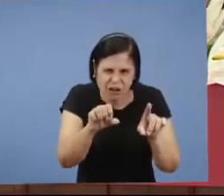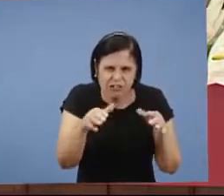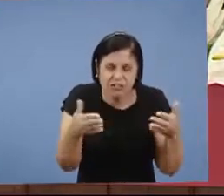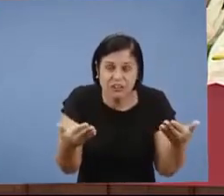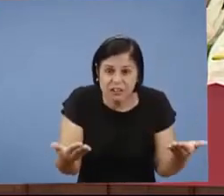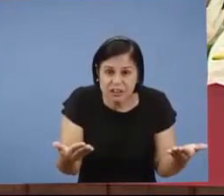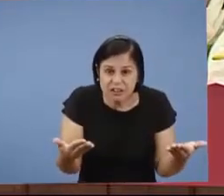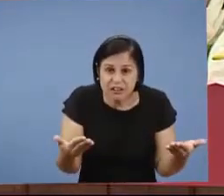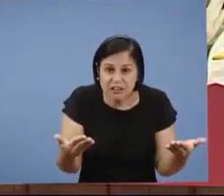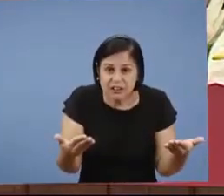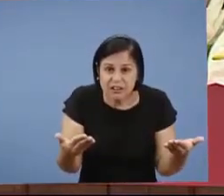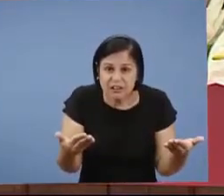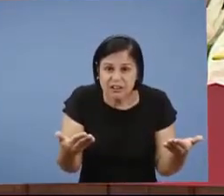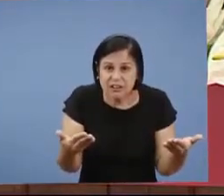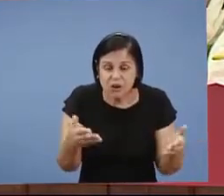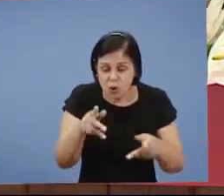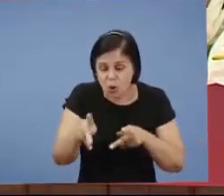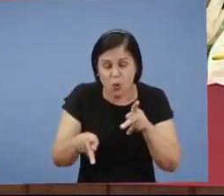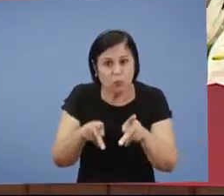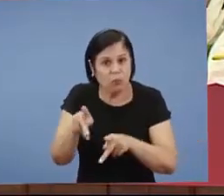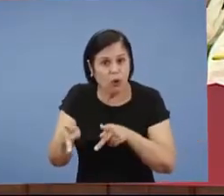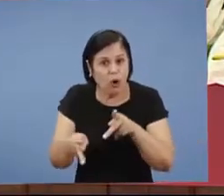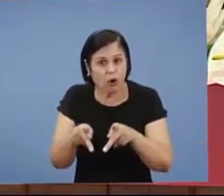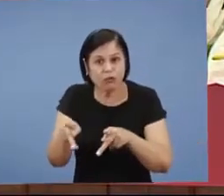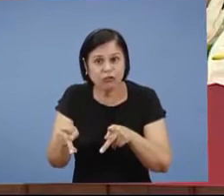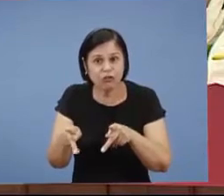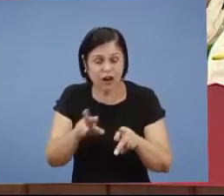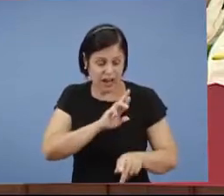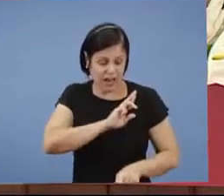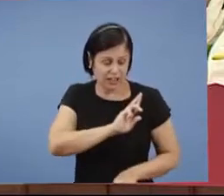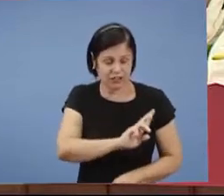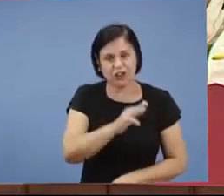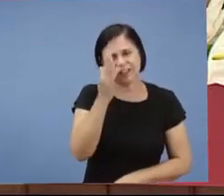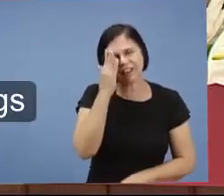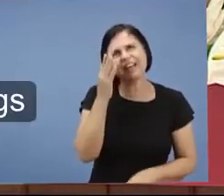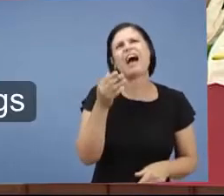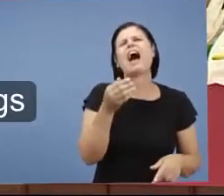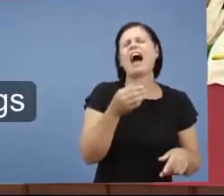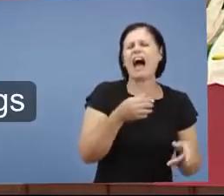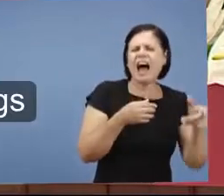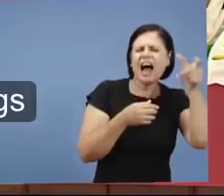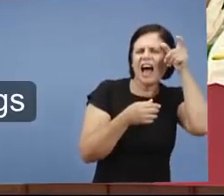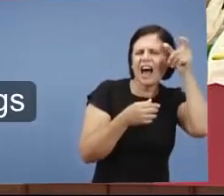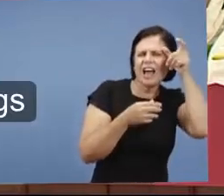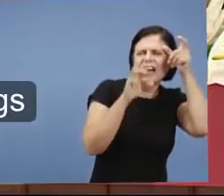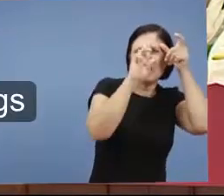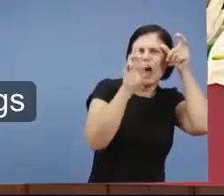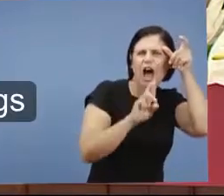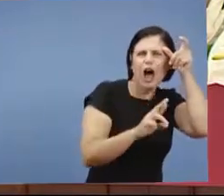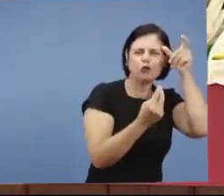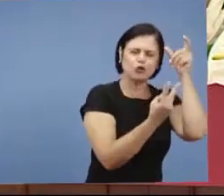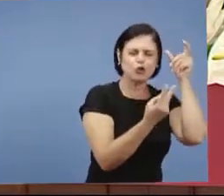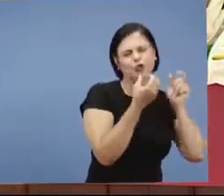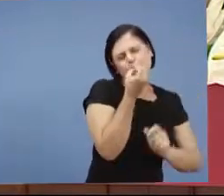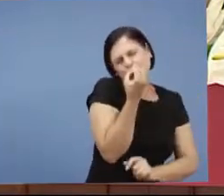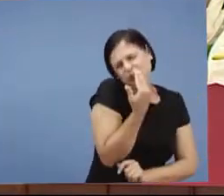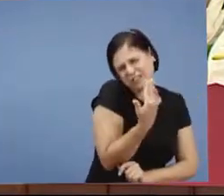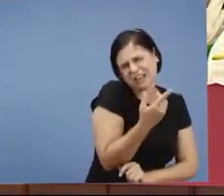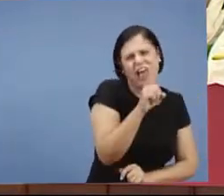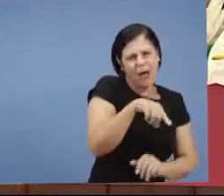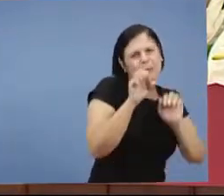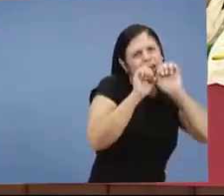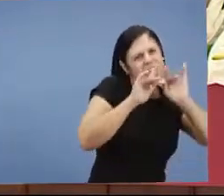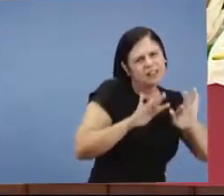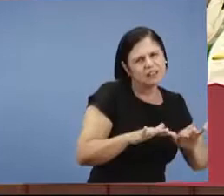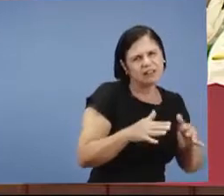O que o povo entende, a religião está entendendo, é que eles são uma bênção agora. Carne e adversário são duas grandes bênçãos,